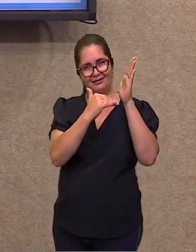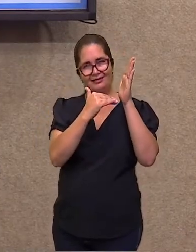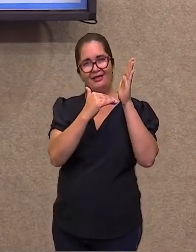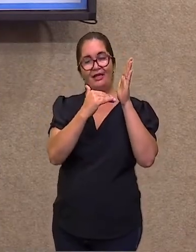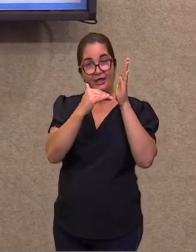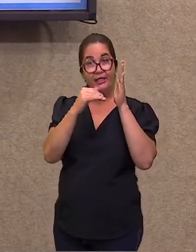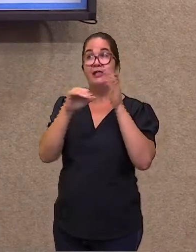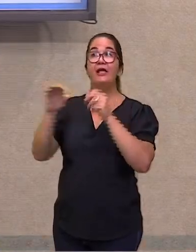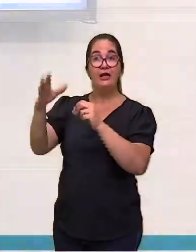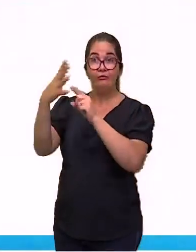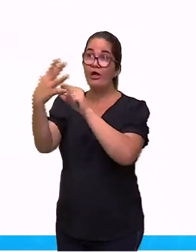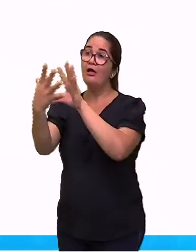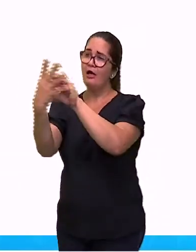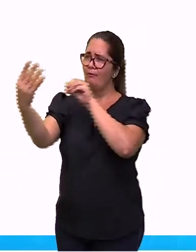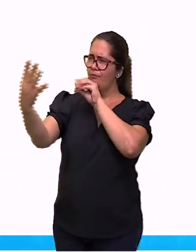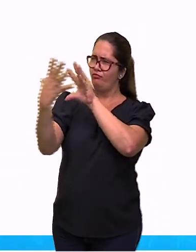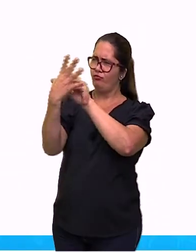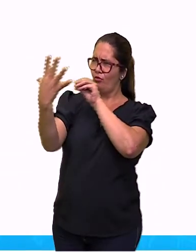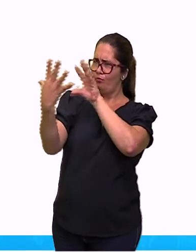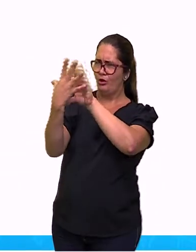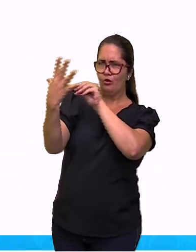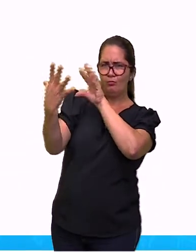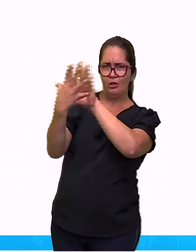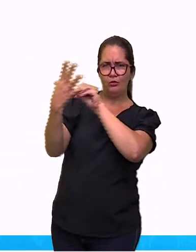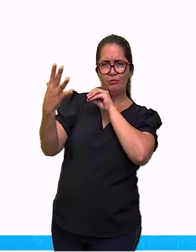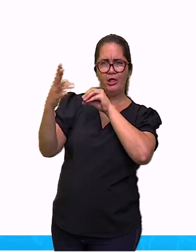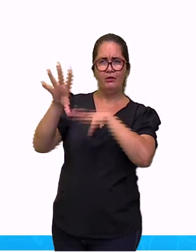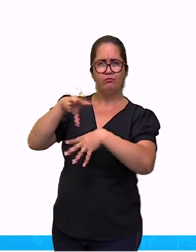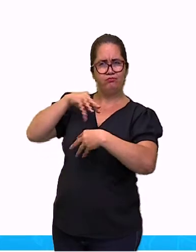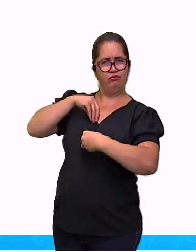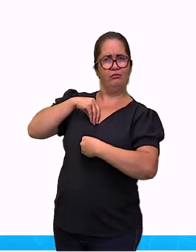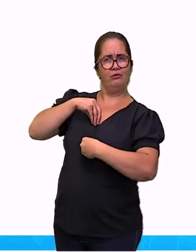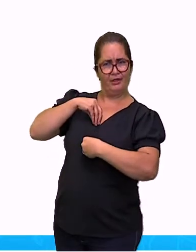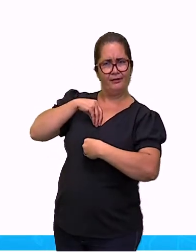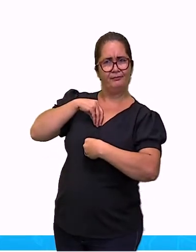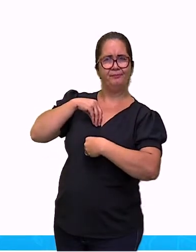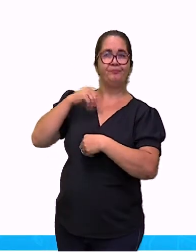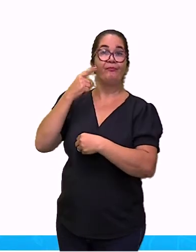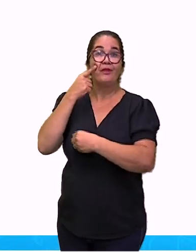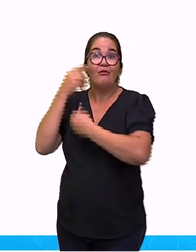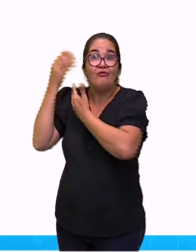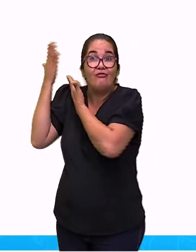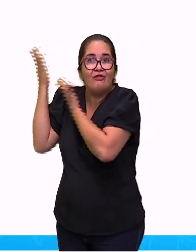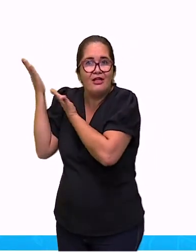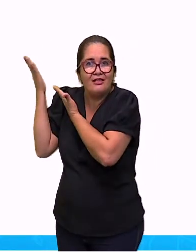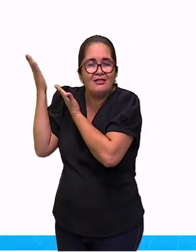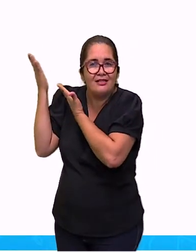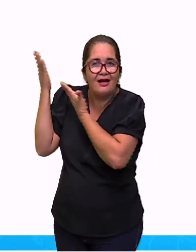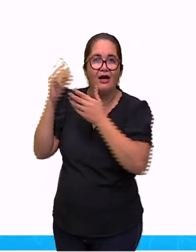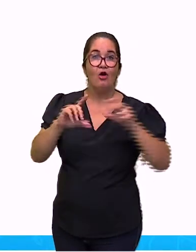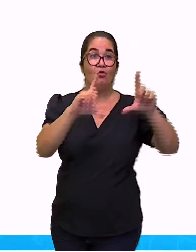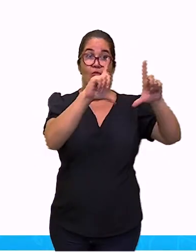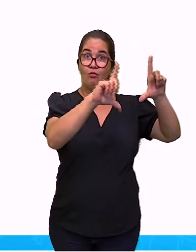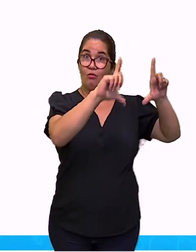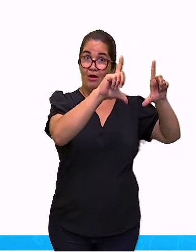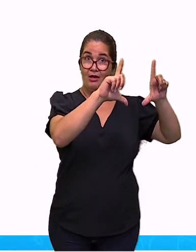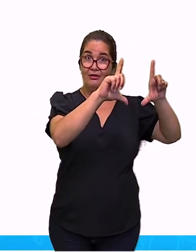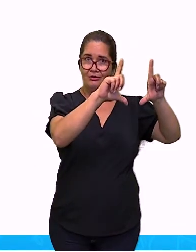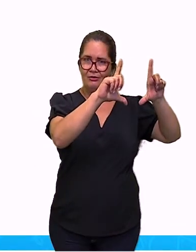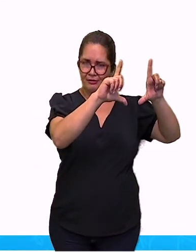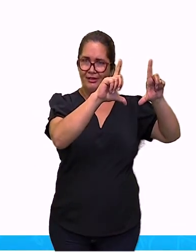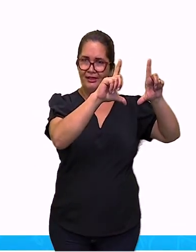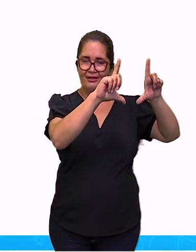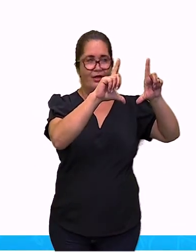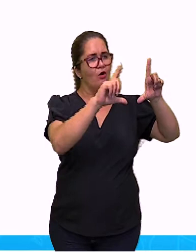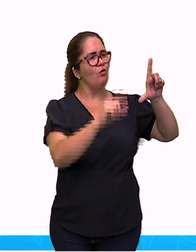Aqui tem uma pintura dele, né? Essa pintura dele é o efeito do sol. Mais uma vez, você